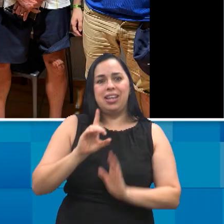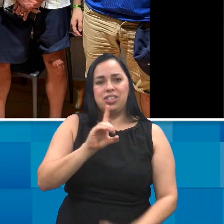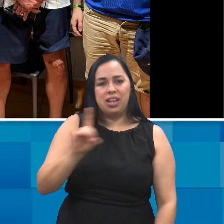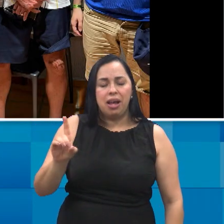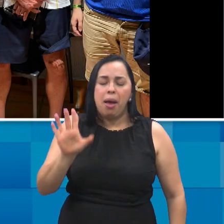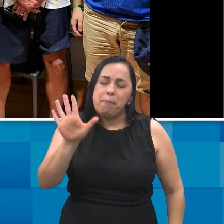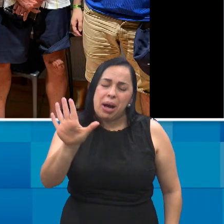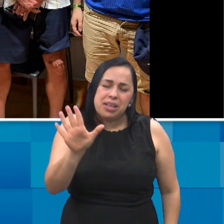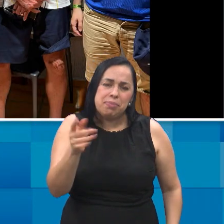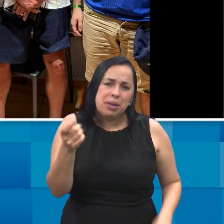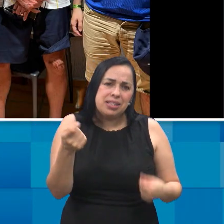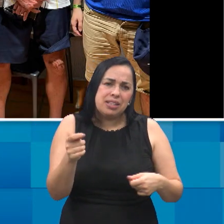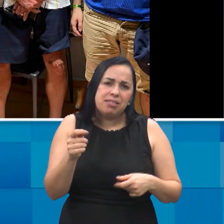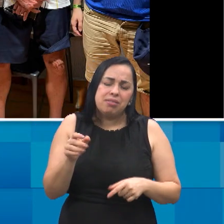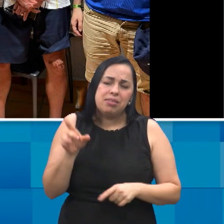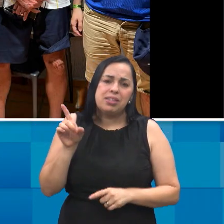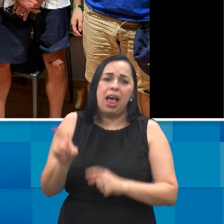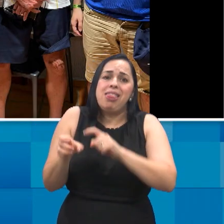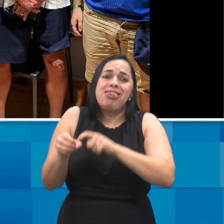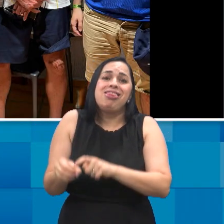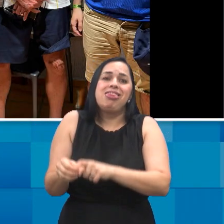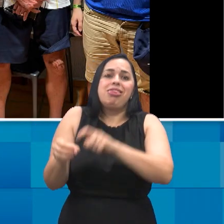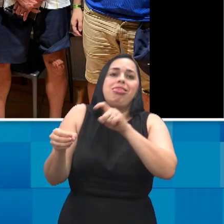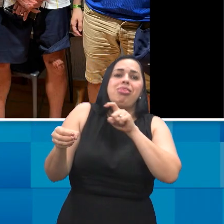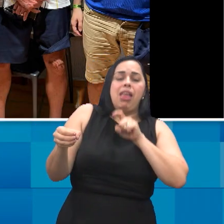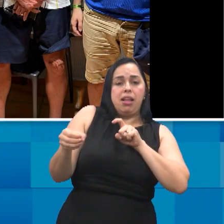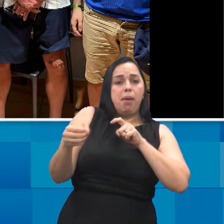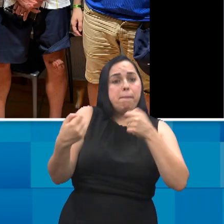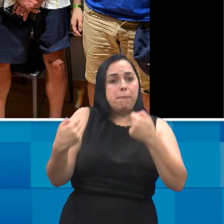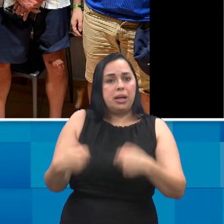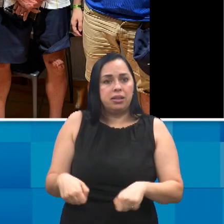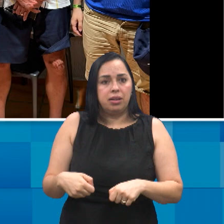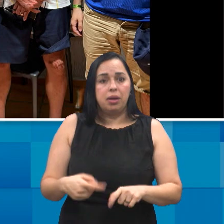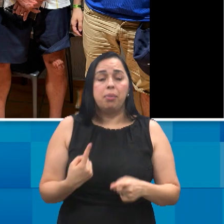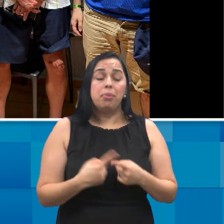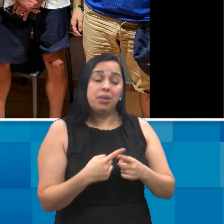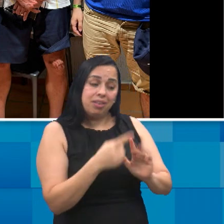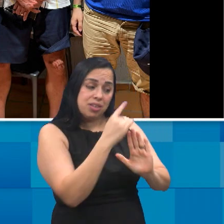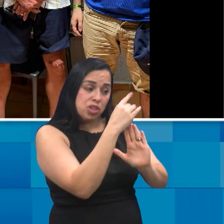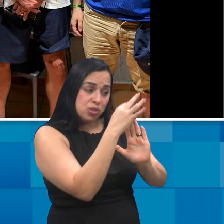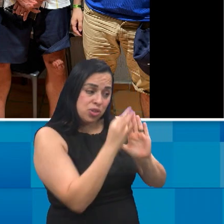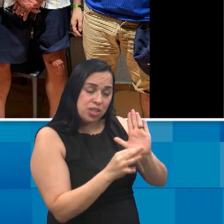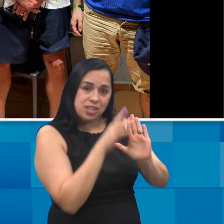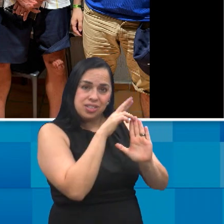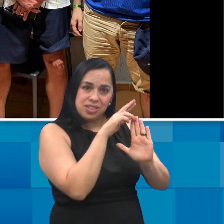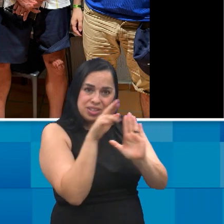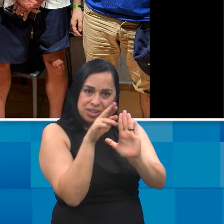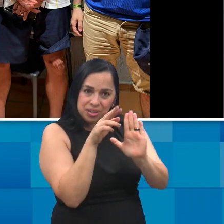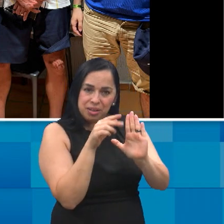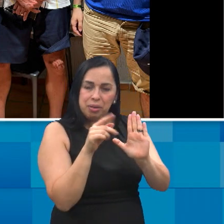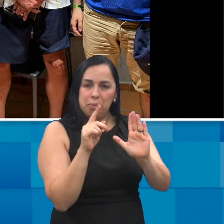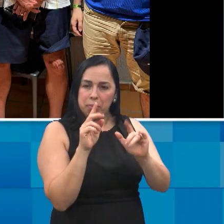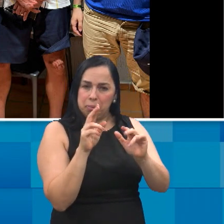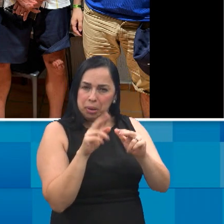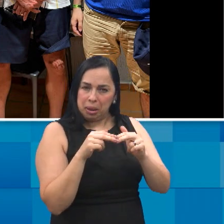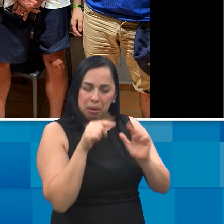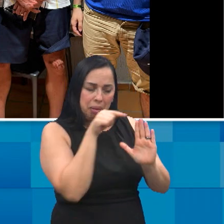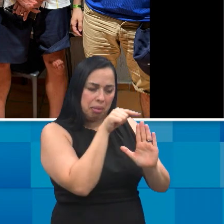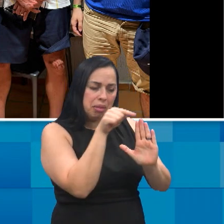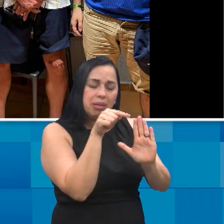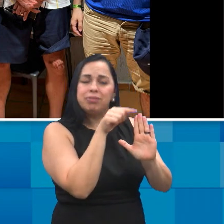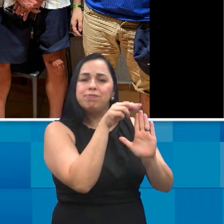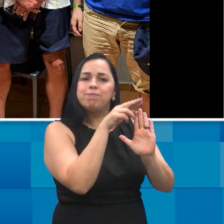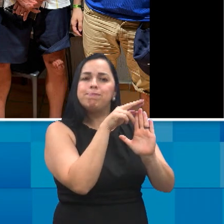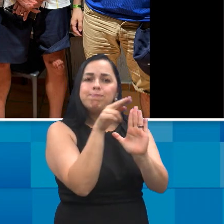certa independência, certa autonomia, porque esses requerimentos, vereadores, que gerou toda essa polêmica, são requerimentos